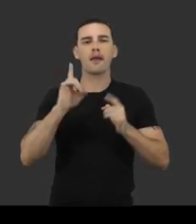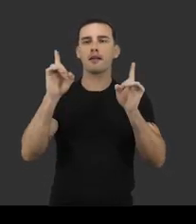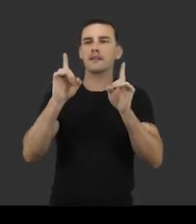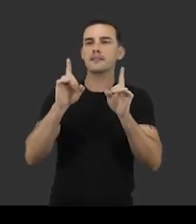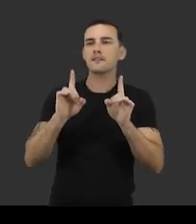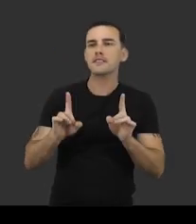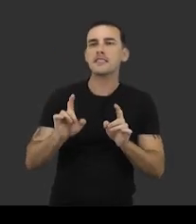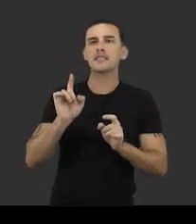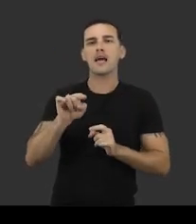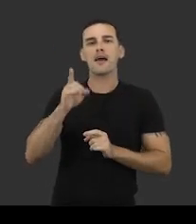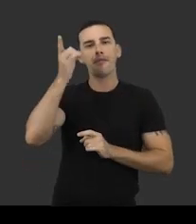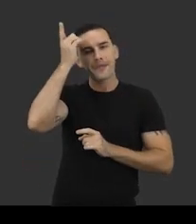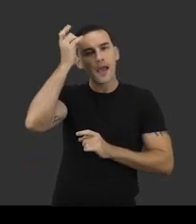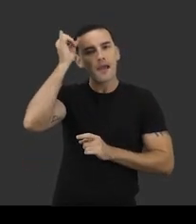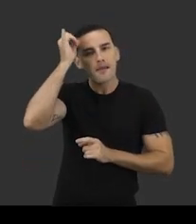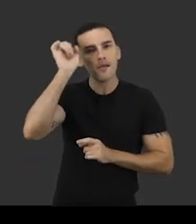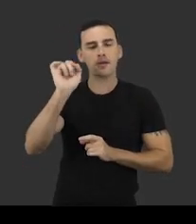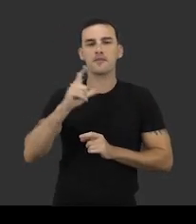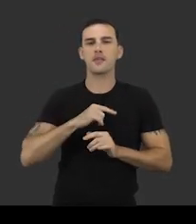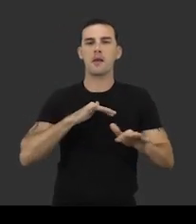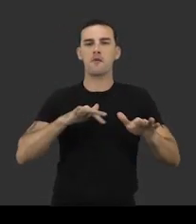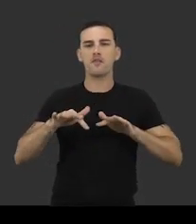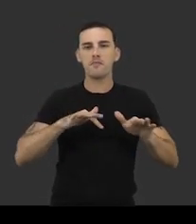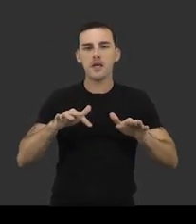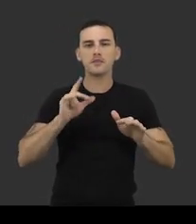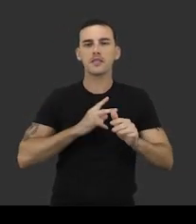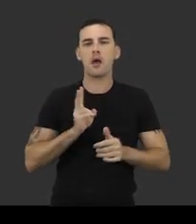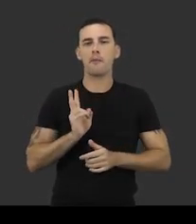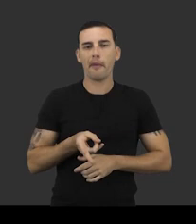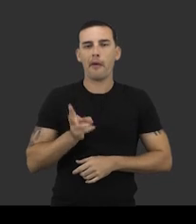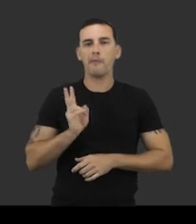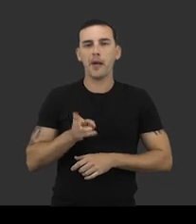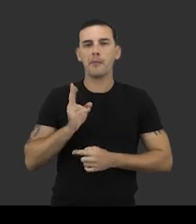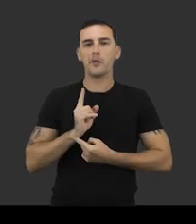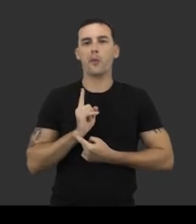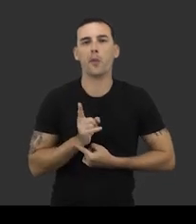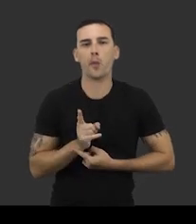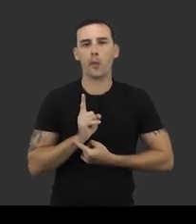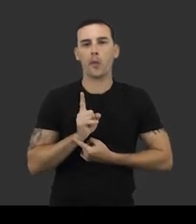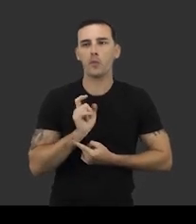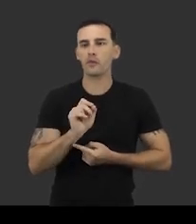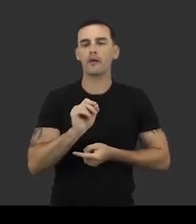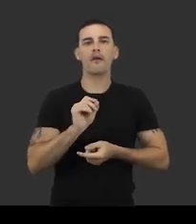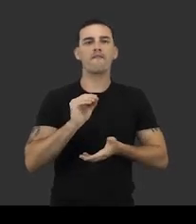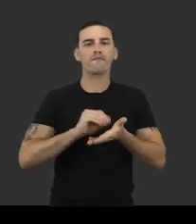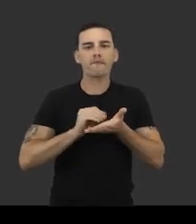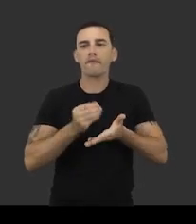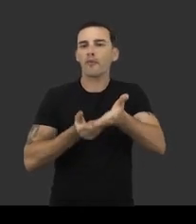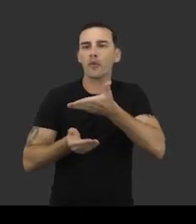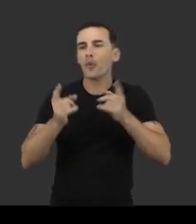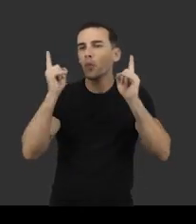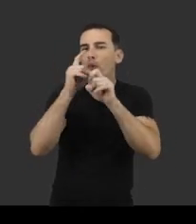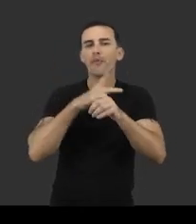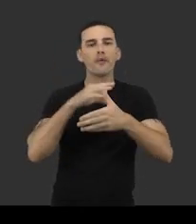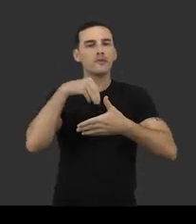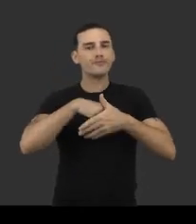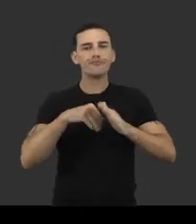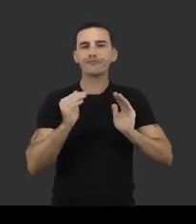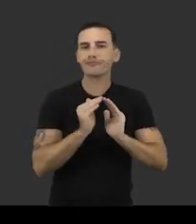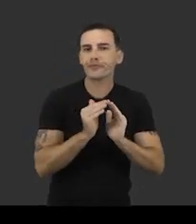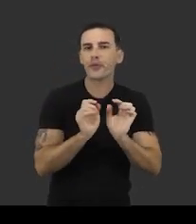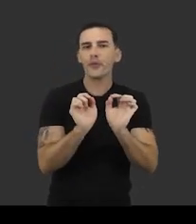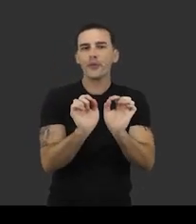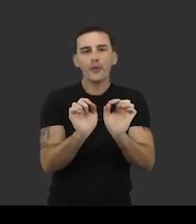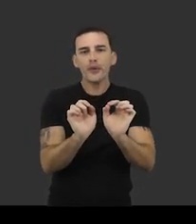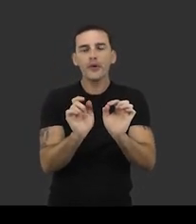deficiência intelectual, que têm os movimentos estereotipados, que não se relacionam, né, que estão dentro das suas casas, que não